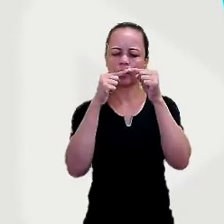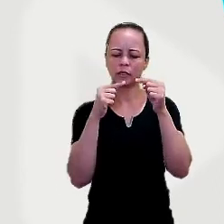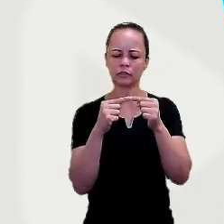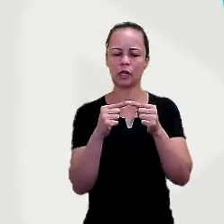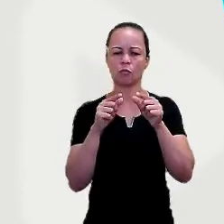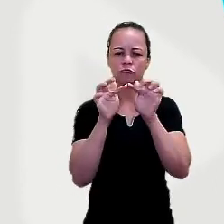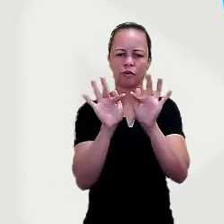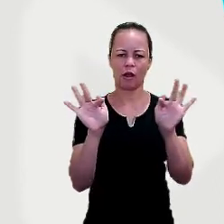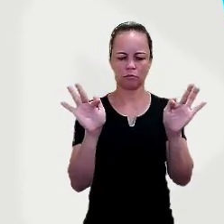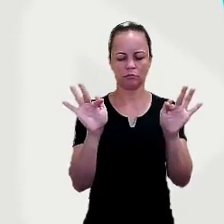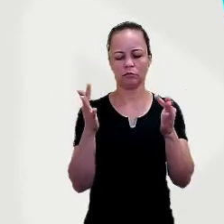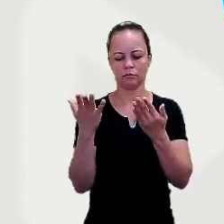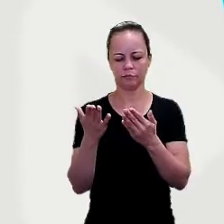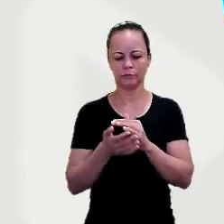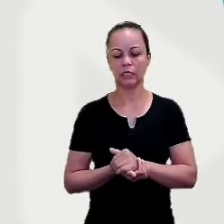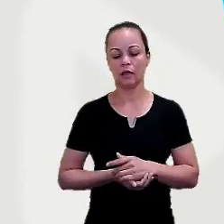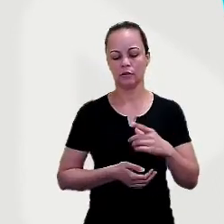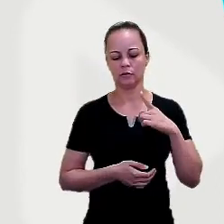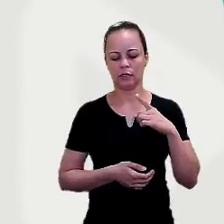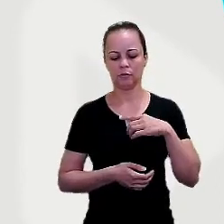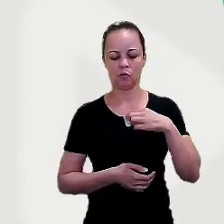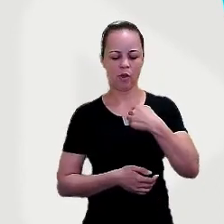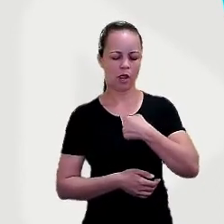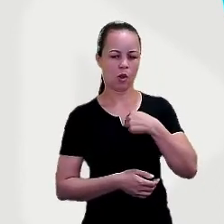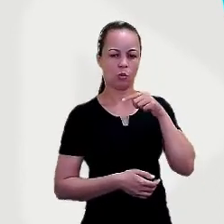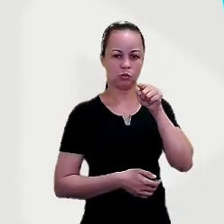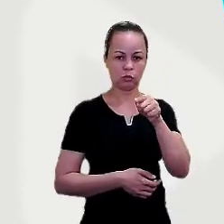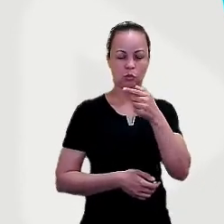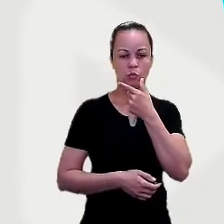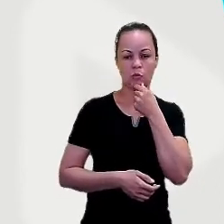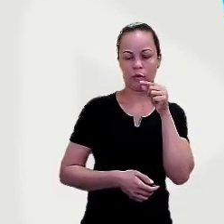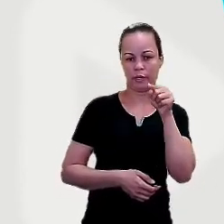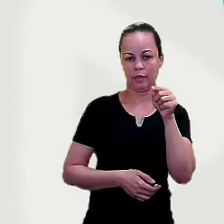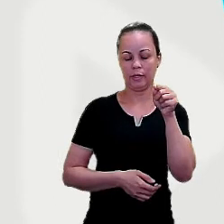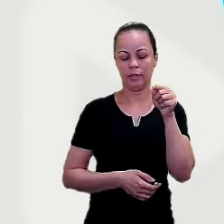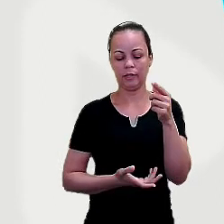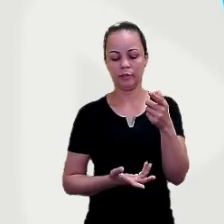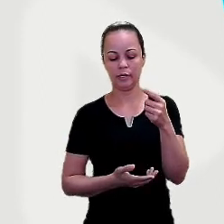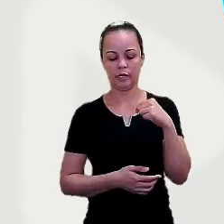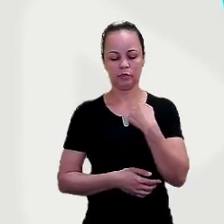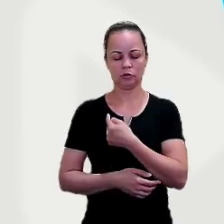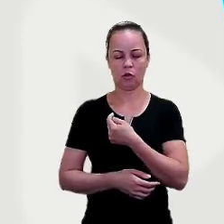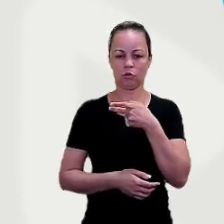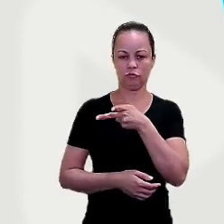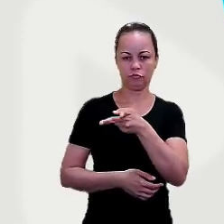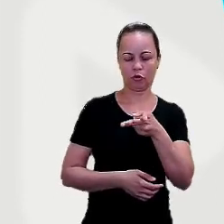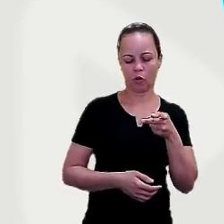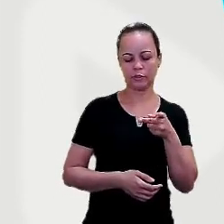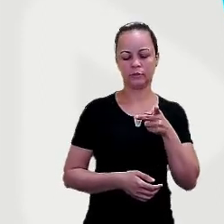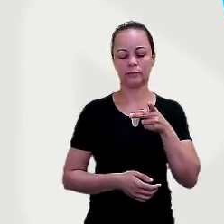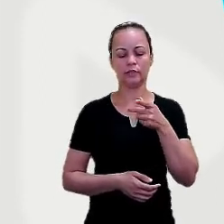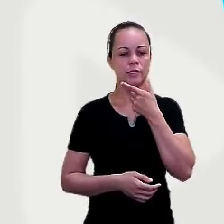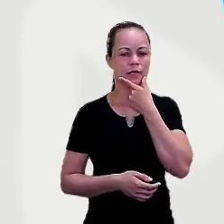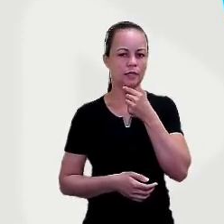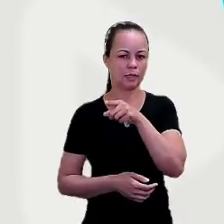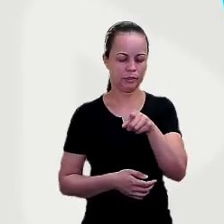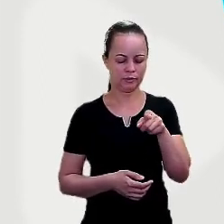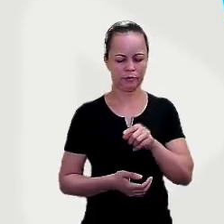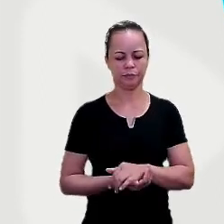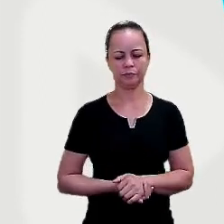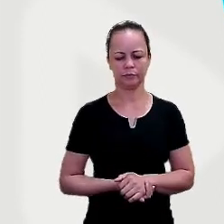Temos o eu, o tu, o ele, nós, vós e eles. Então, sei andar